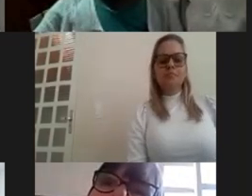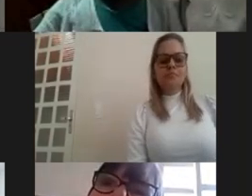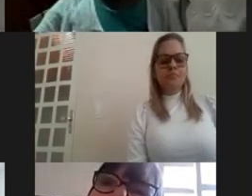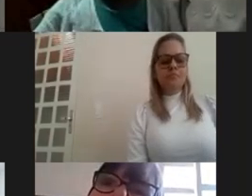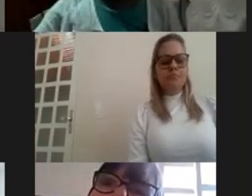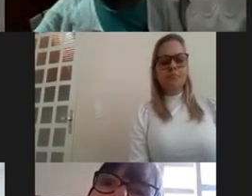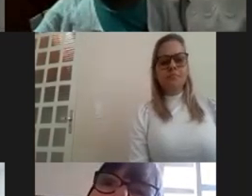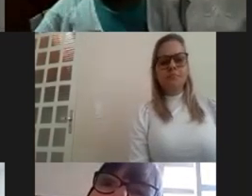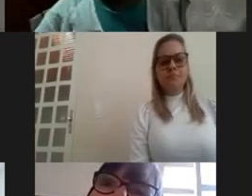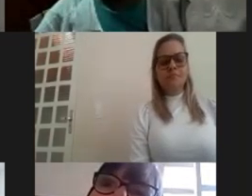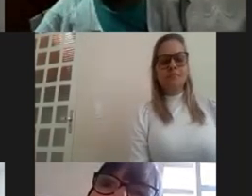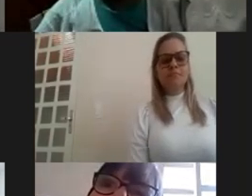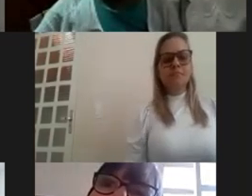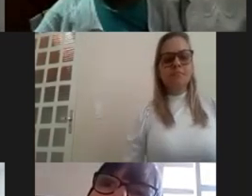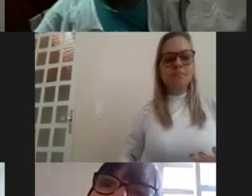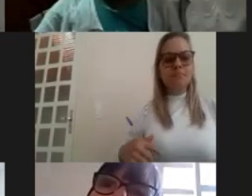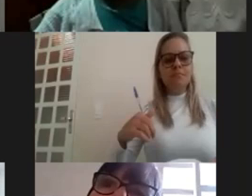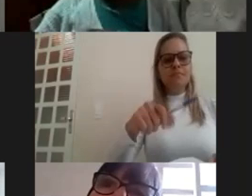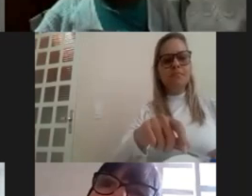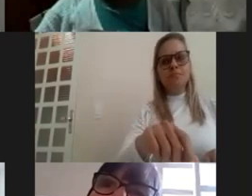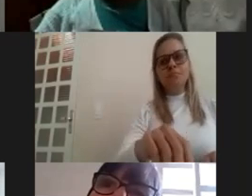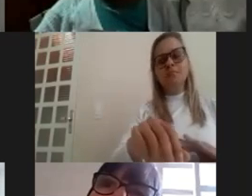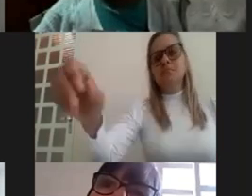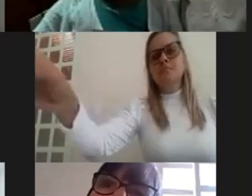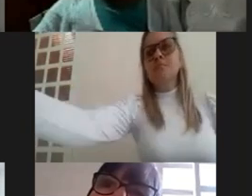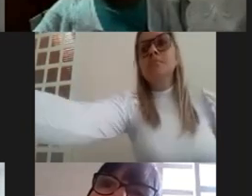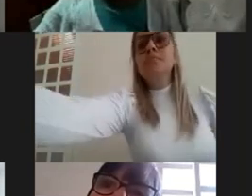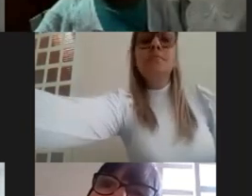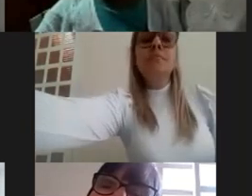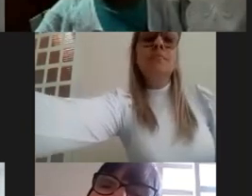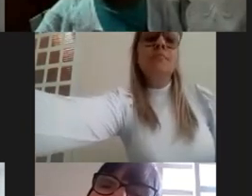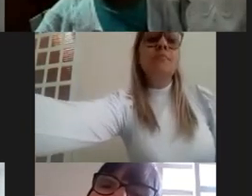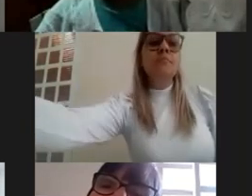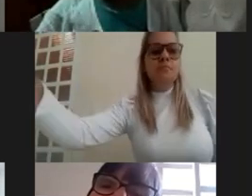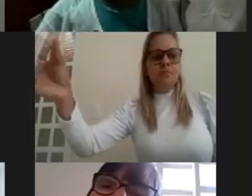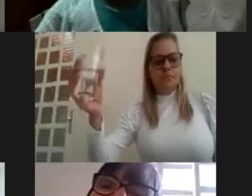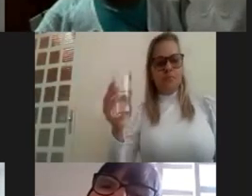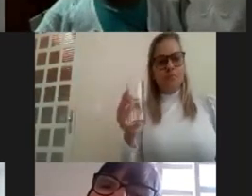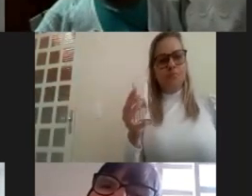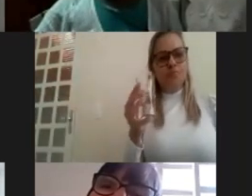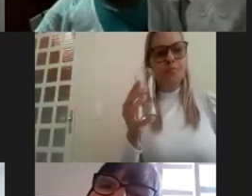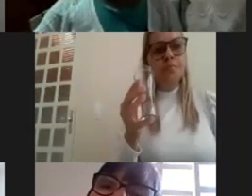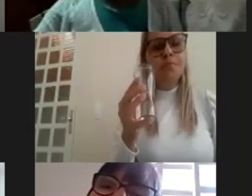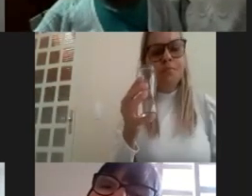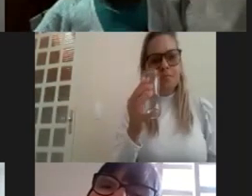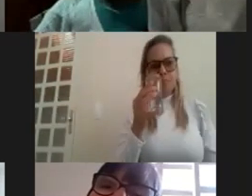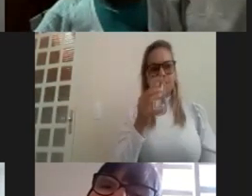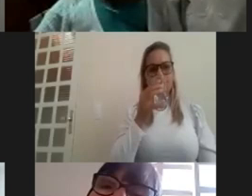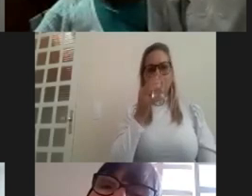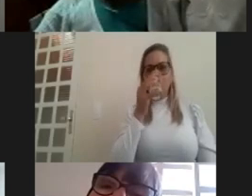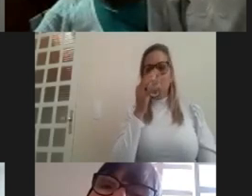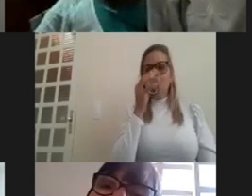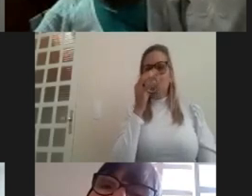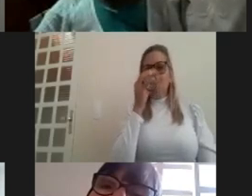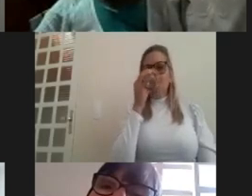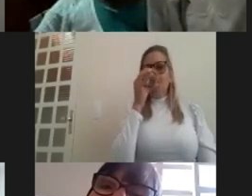participar desse curso online gratuito, me apaixonei mais ainda e resolvi comprar o curso. Então, eu estou adorando, eu